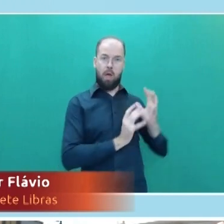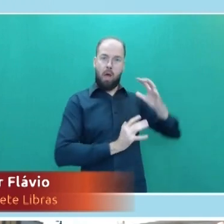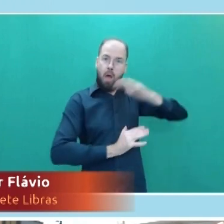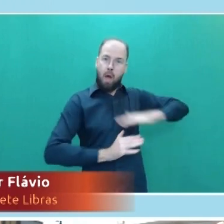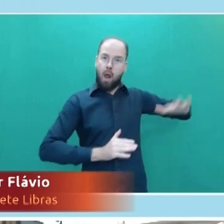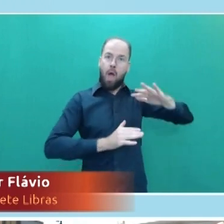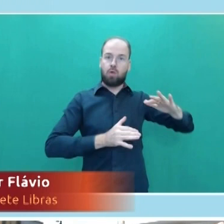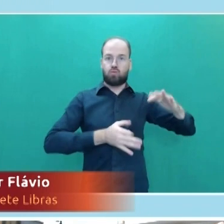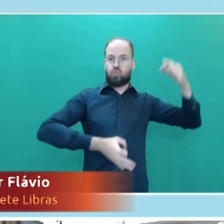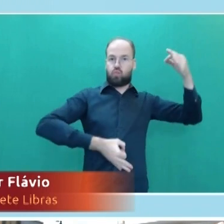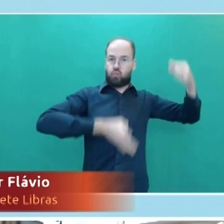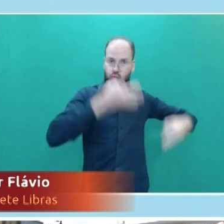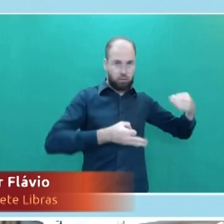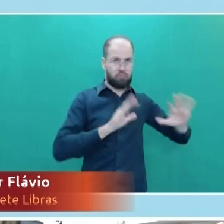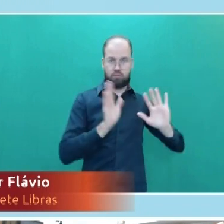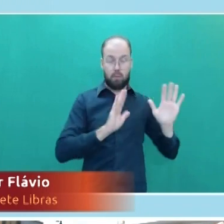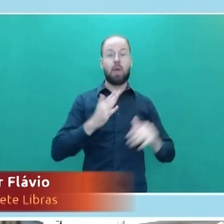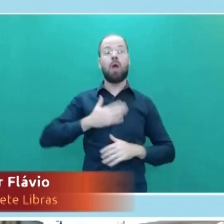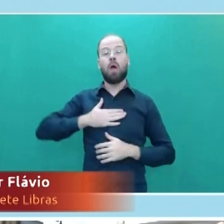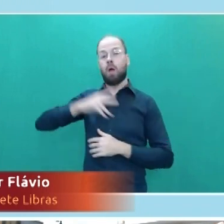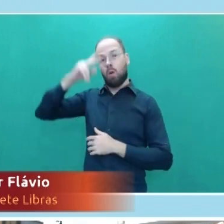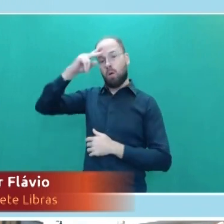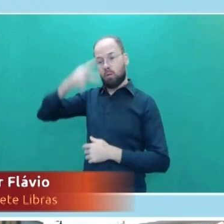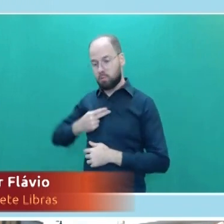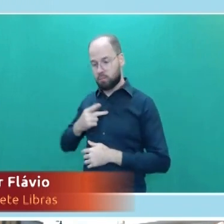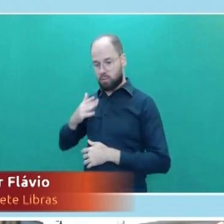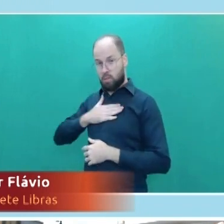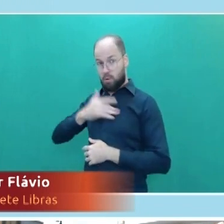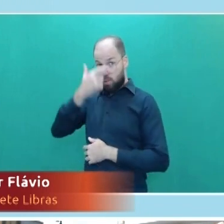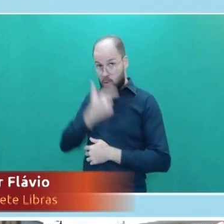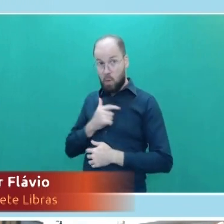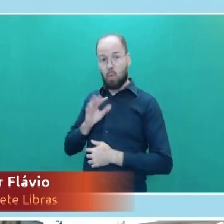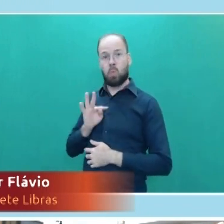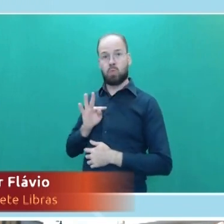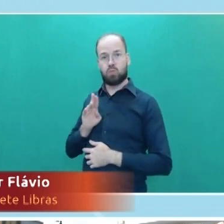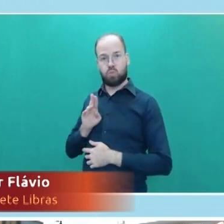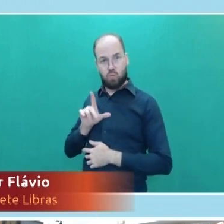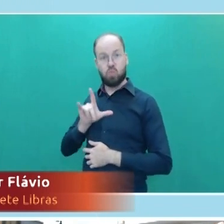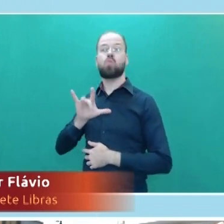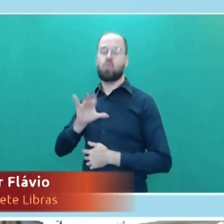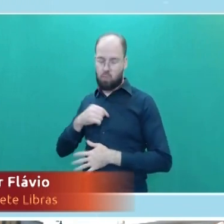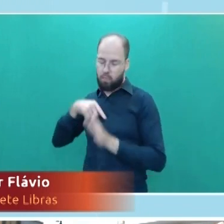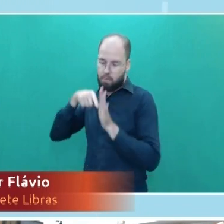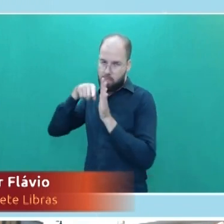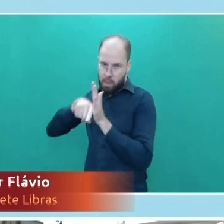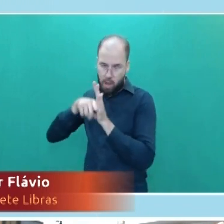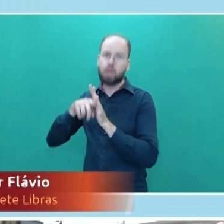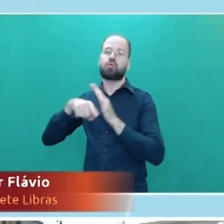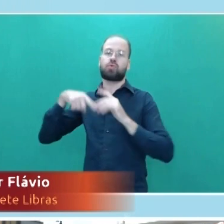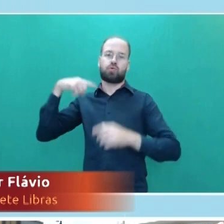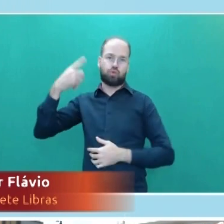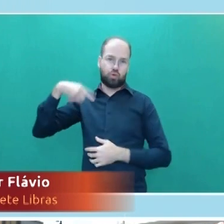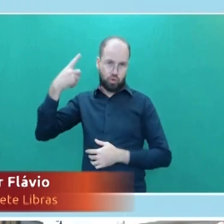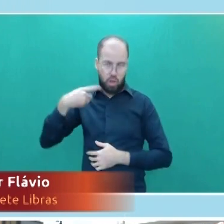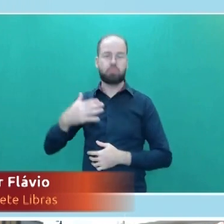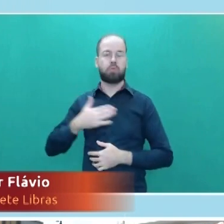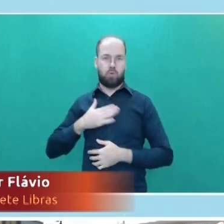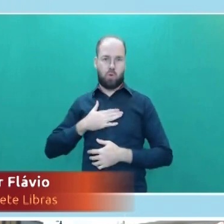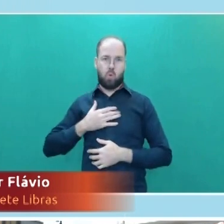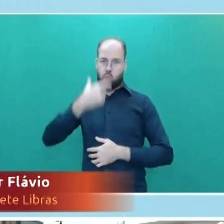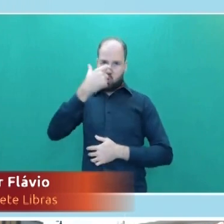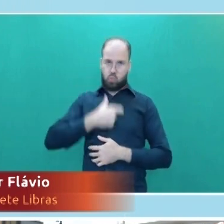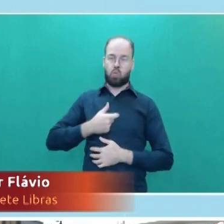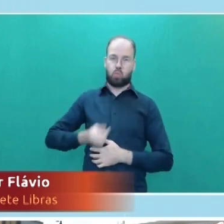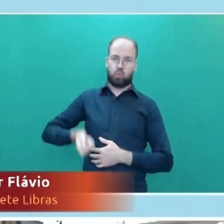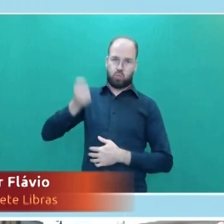opinião pessoal como pesquisador da área do direito e como magistrado. Né? Temos que criar um caminho,